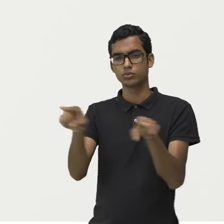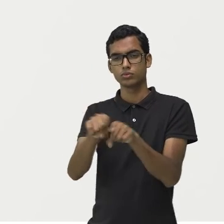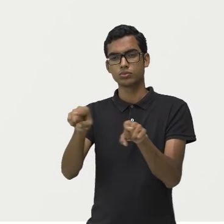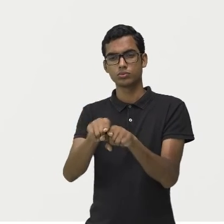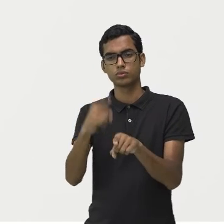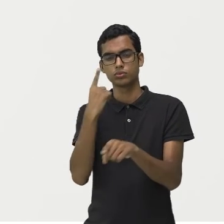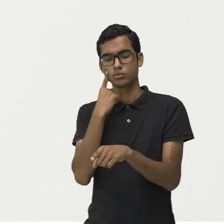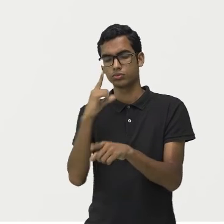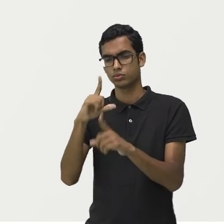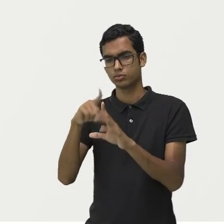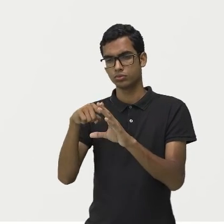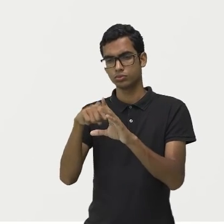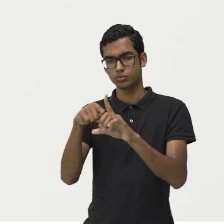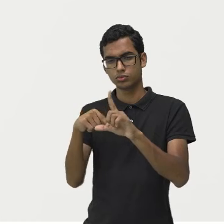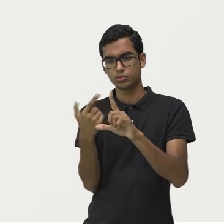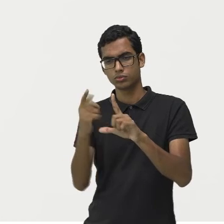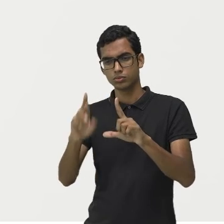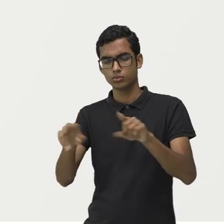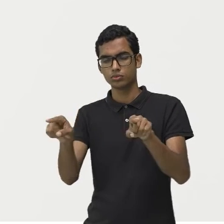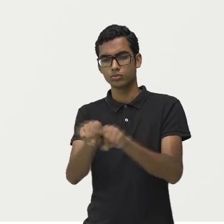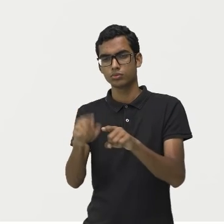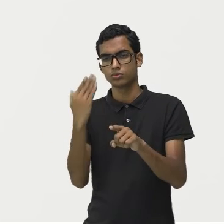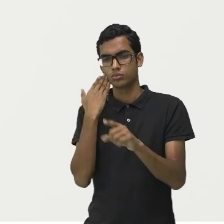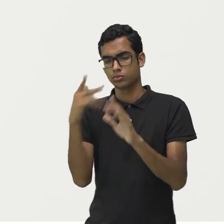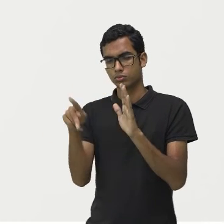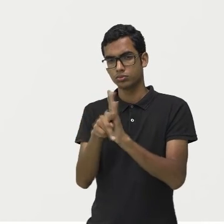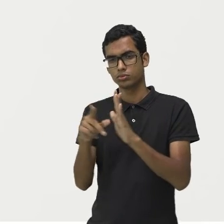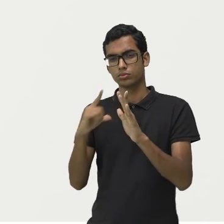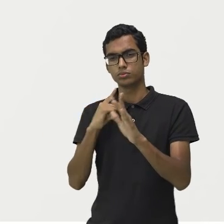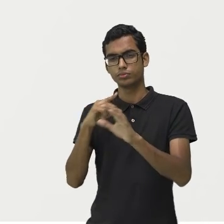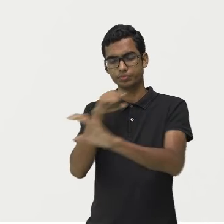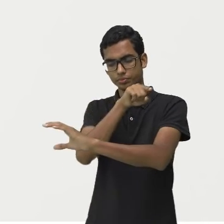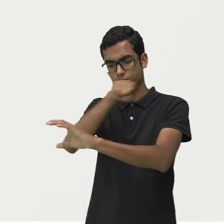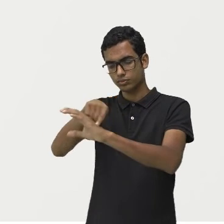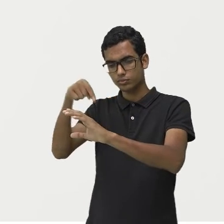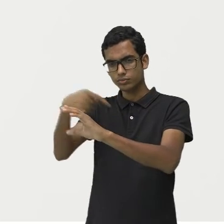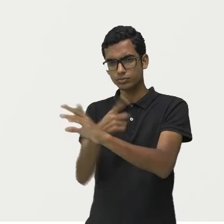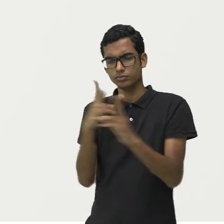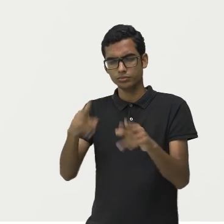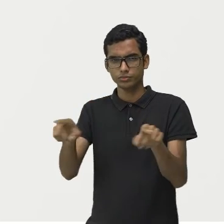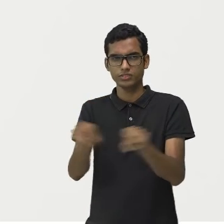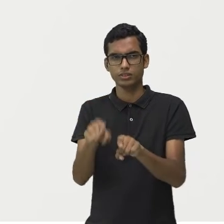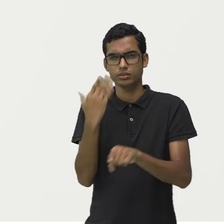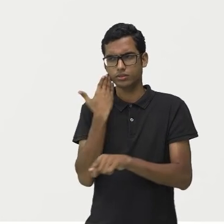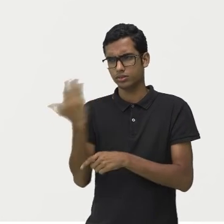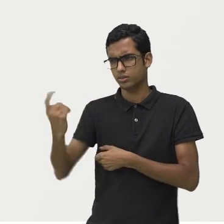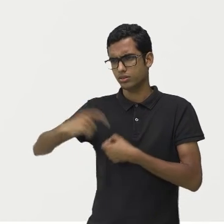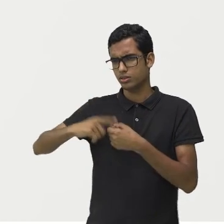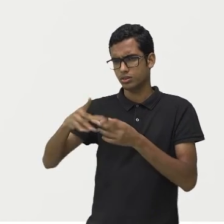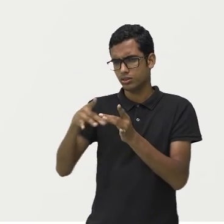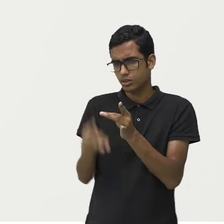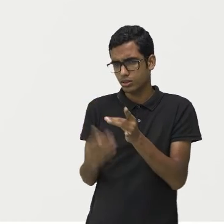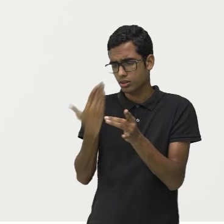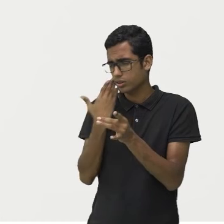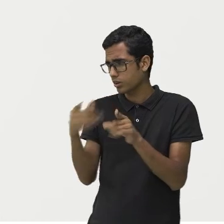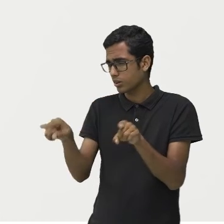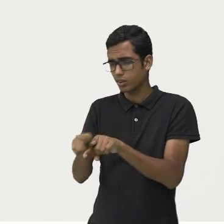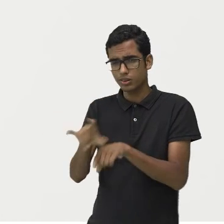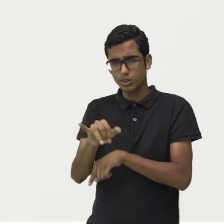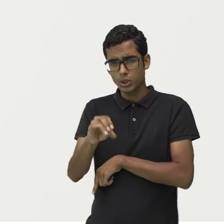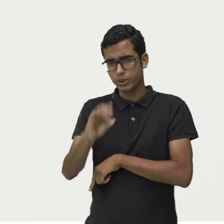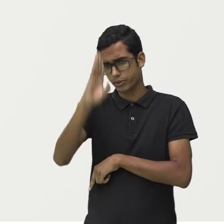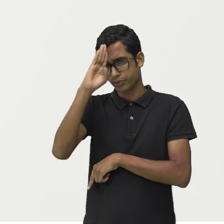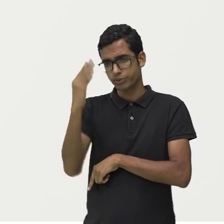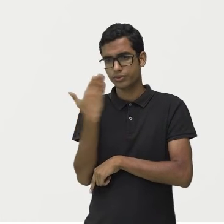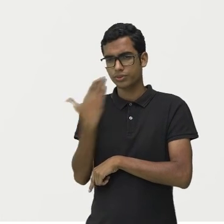nós vamos ter os dois ângulos de incidência e de reflexão iguais, e aí ele está voltando simetricamente ao eixo